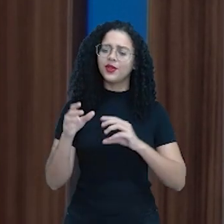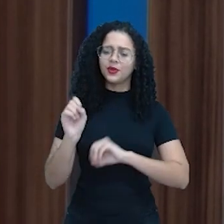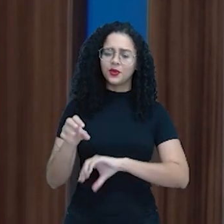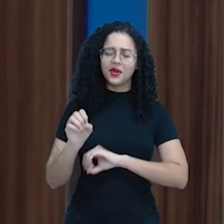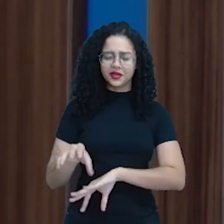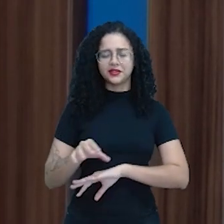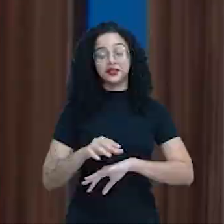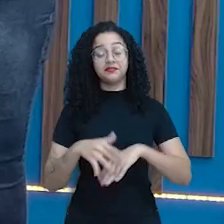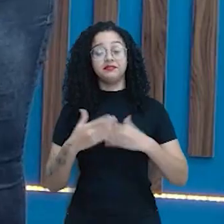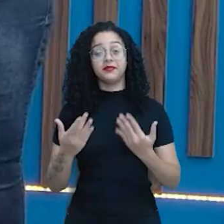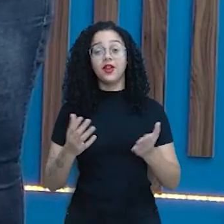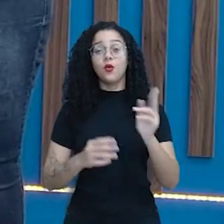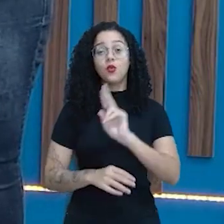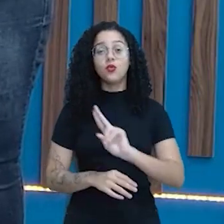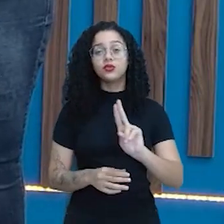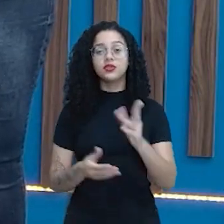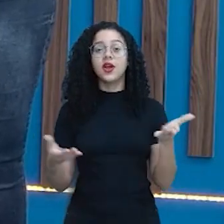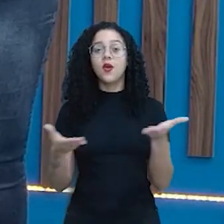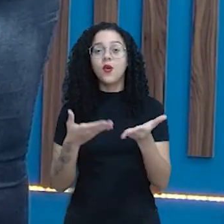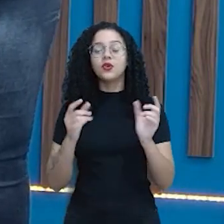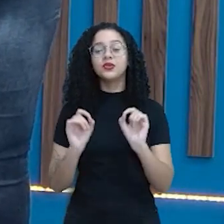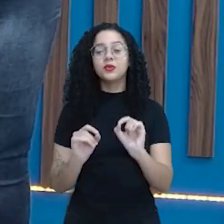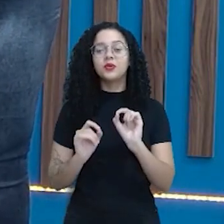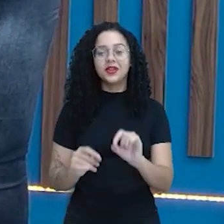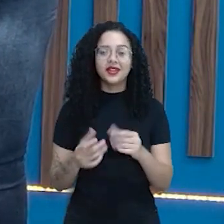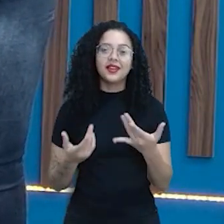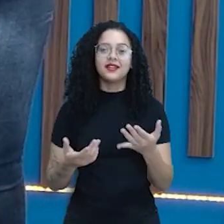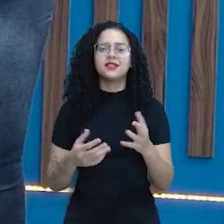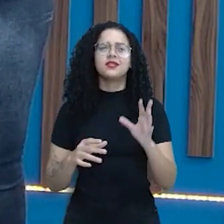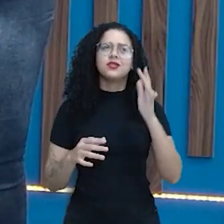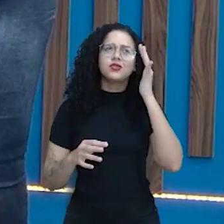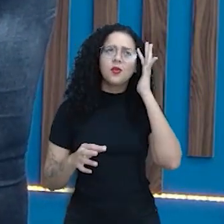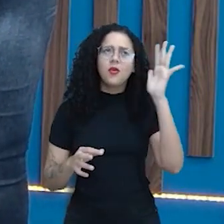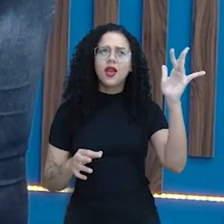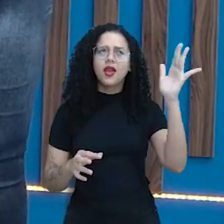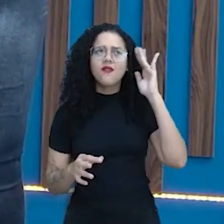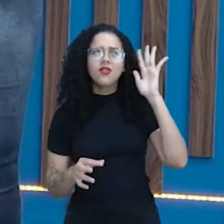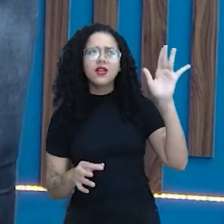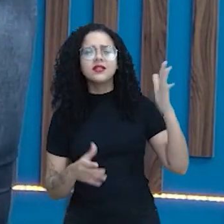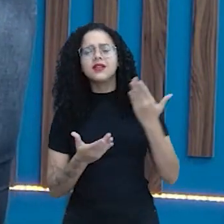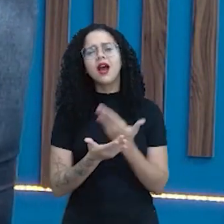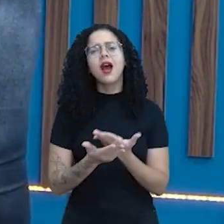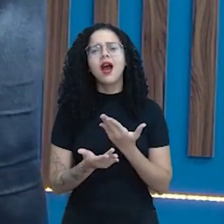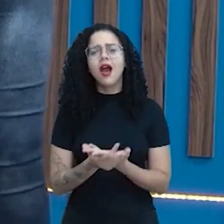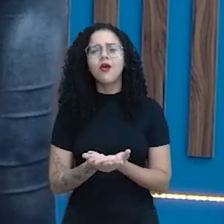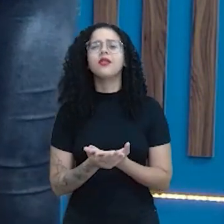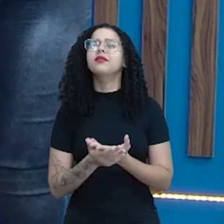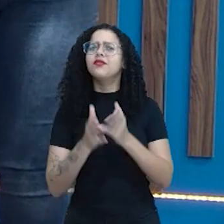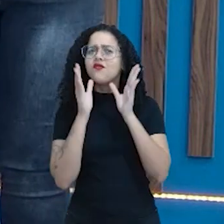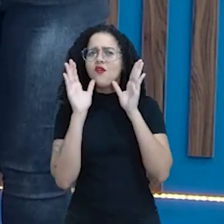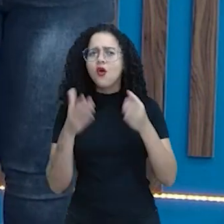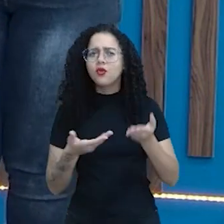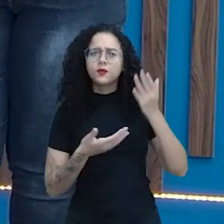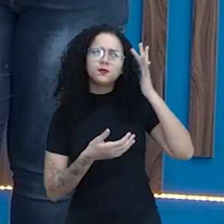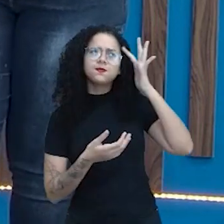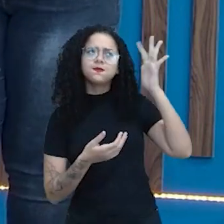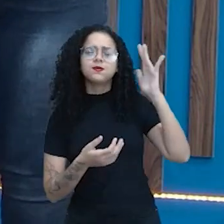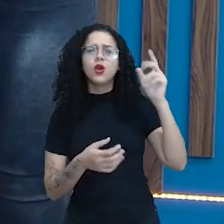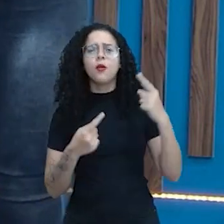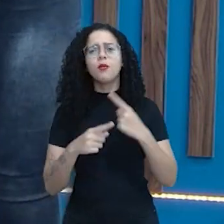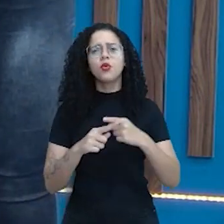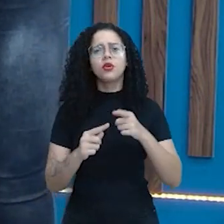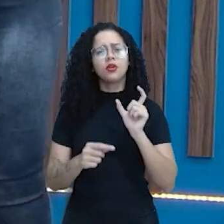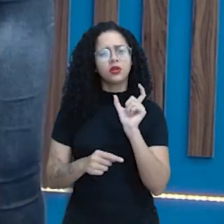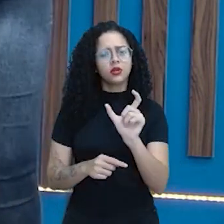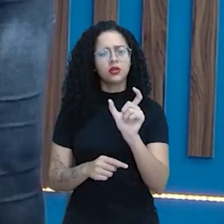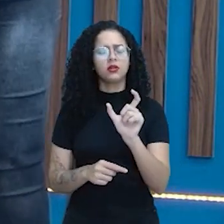E a gente vai usar o Now aqui, né, como uma reflexão, né? Essa é uma aula bastante reflexiva, né? Porque esse termo que a